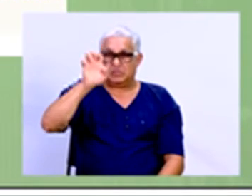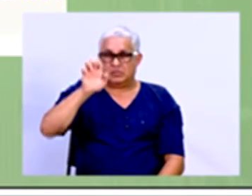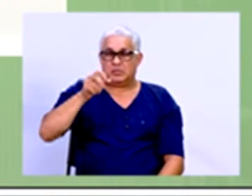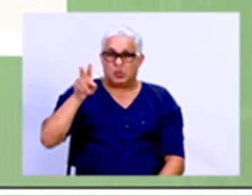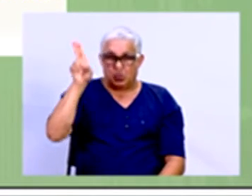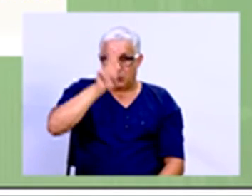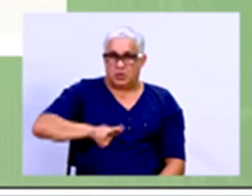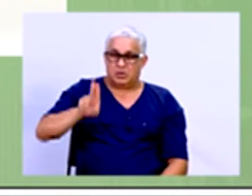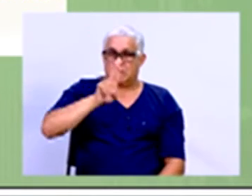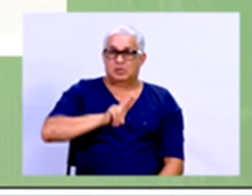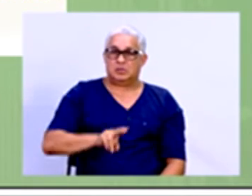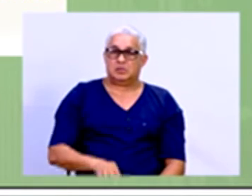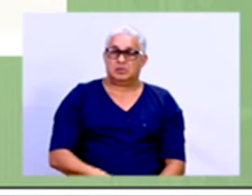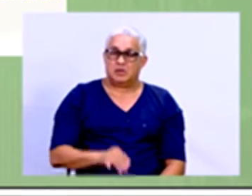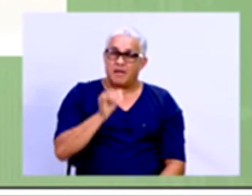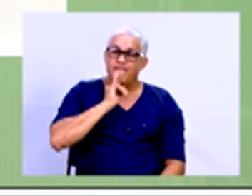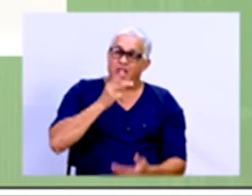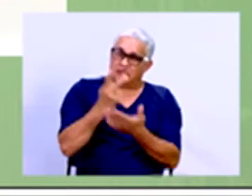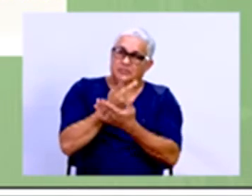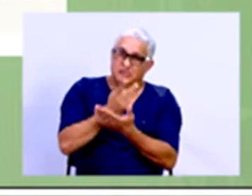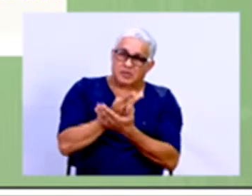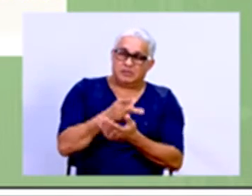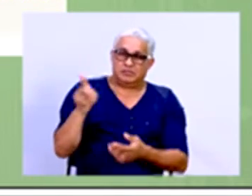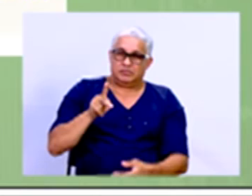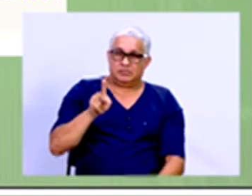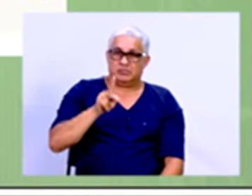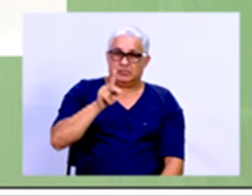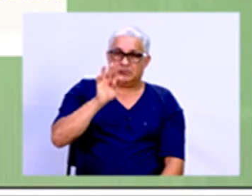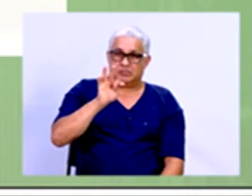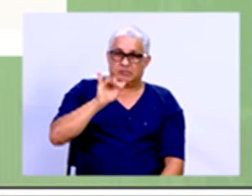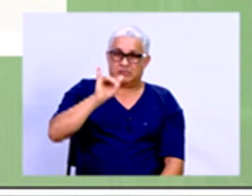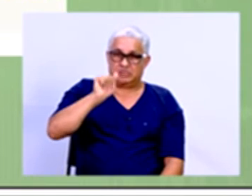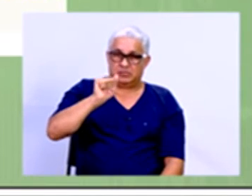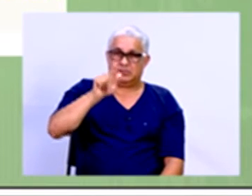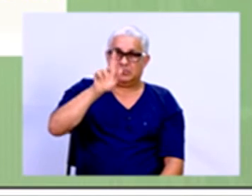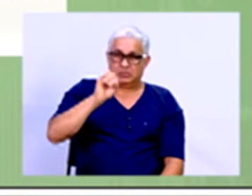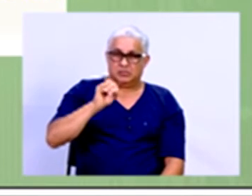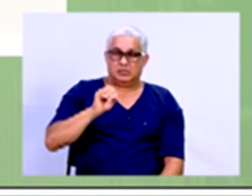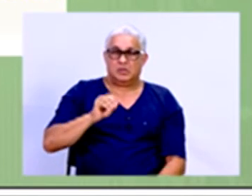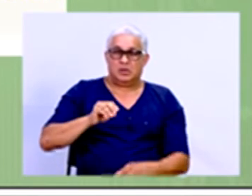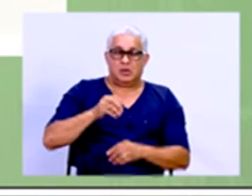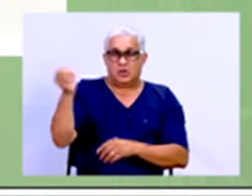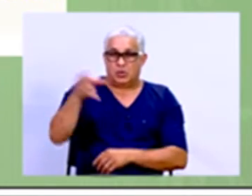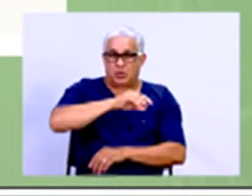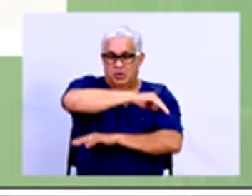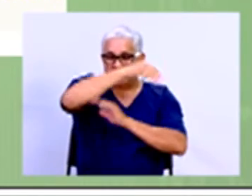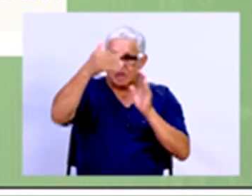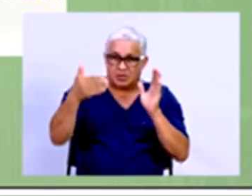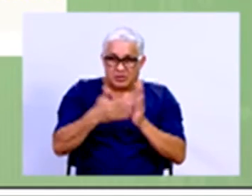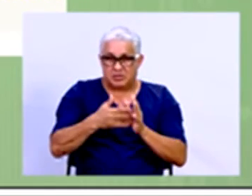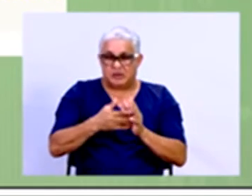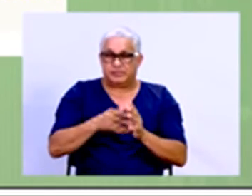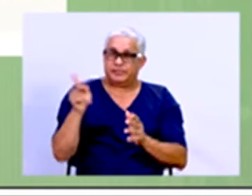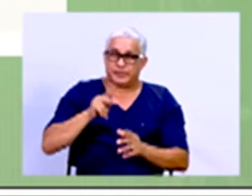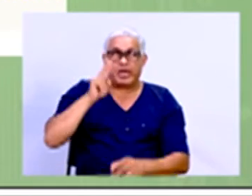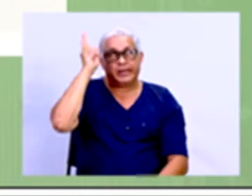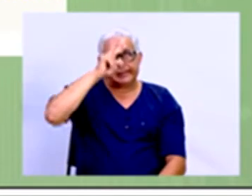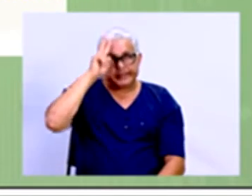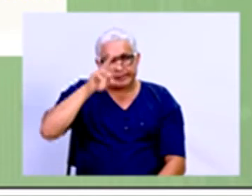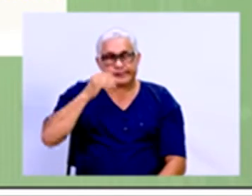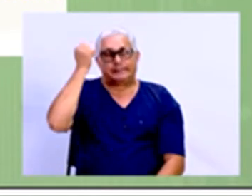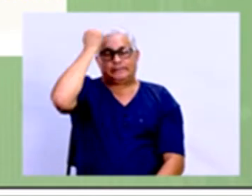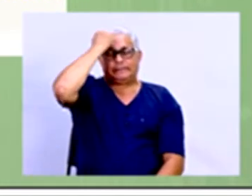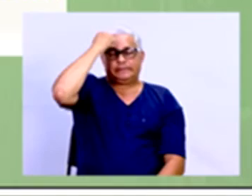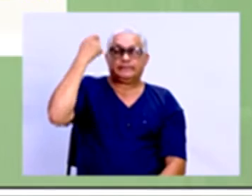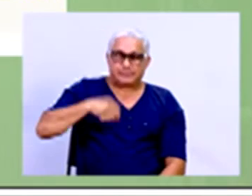fizer uma besteira lá e atualizar todos os dados sem querer, você vai lembrar, pô, meu professor, bem que meu professor falou que eu tinha que